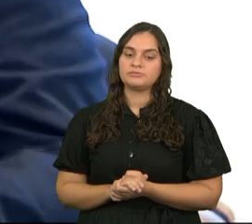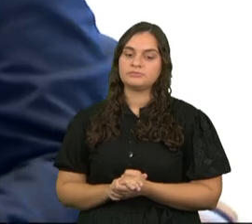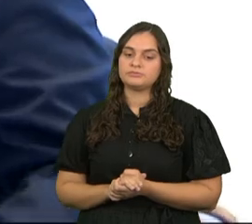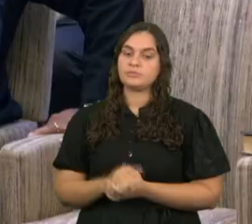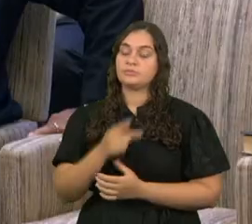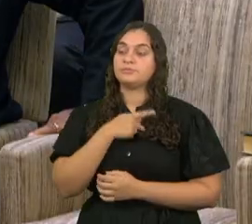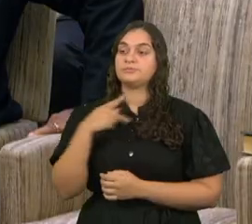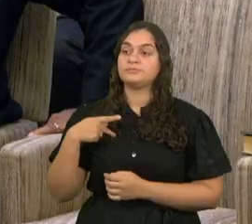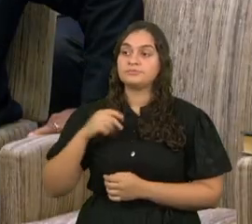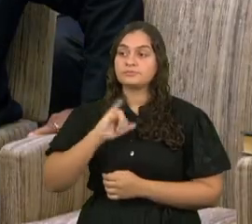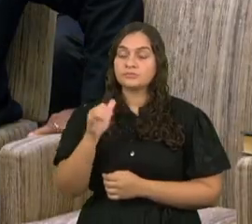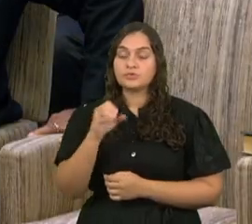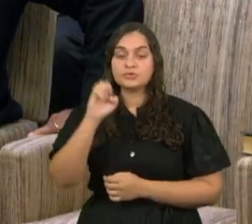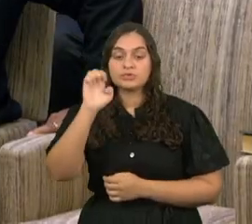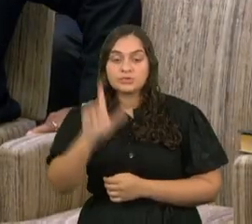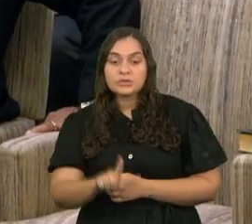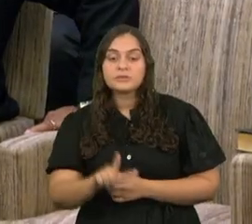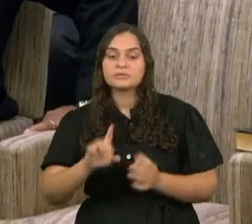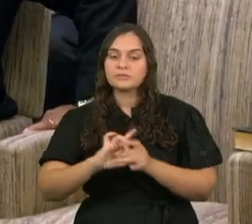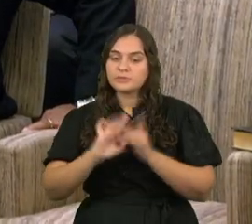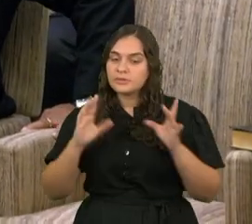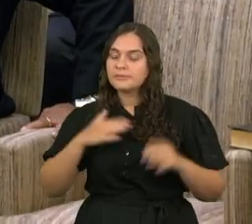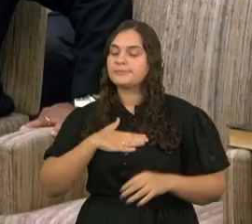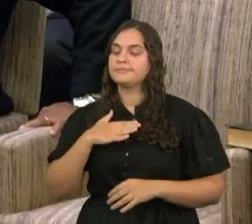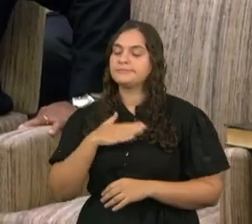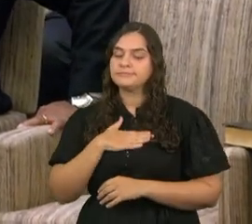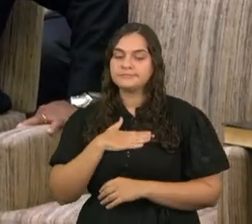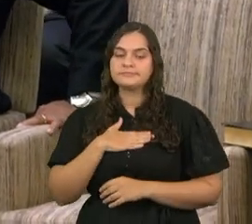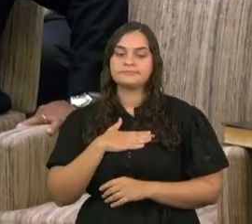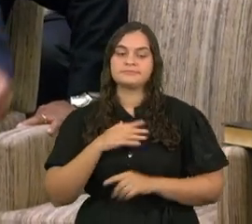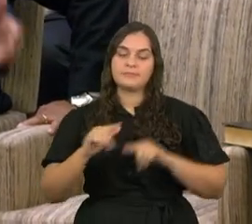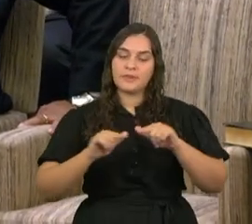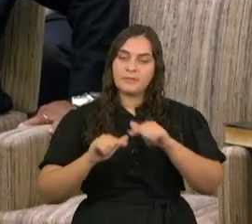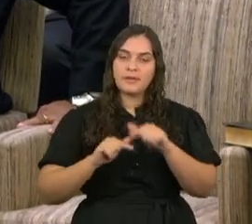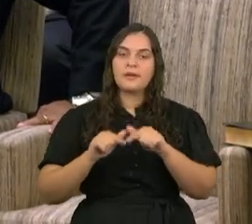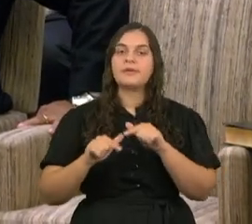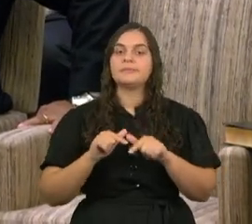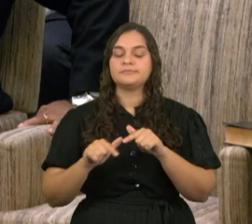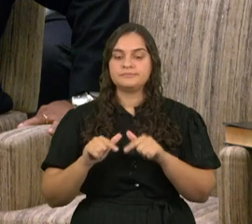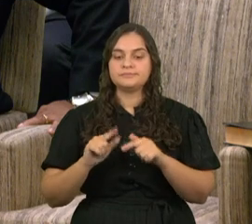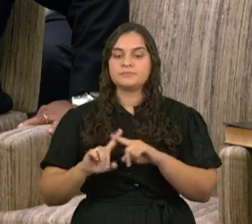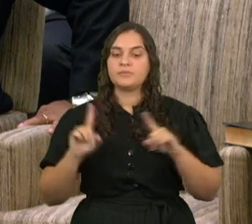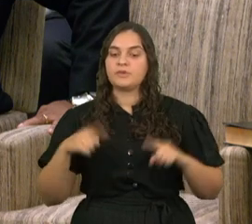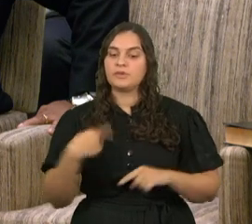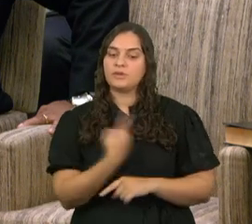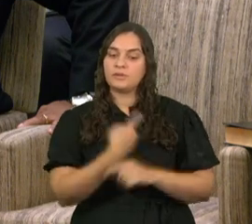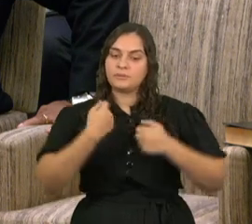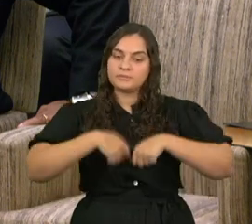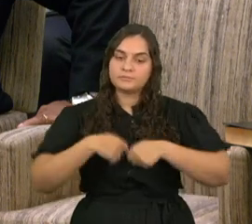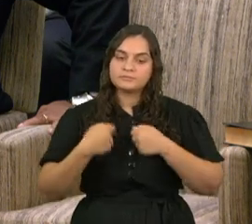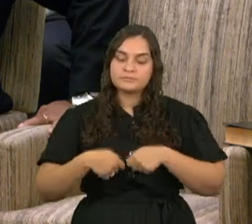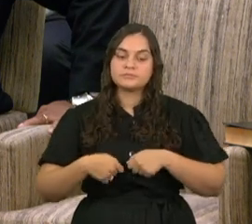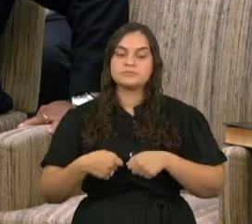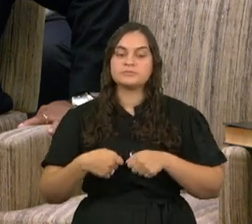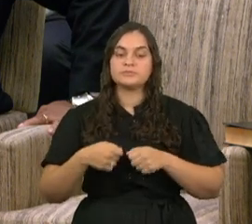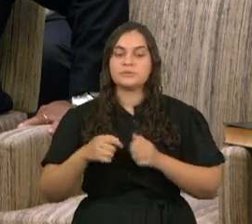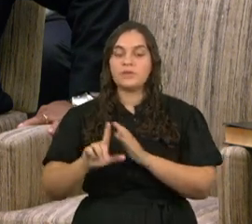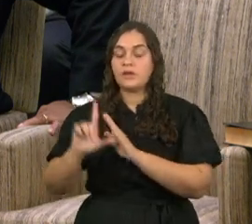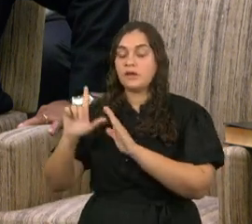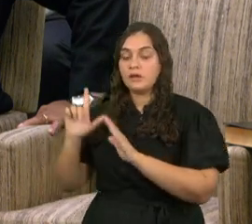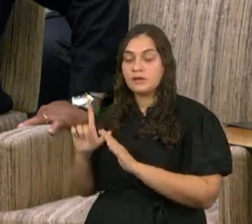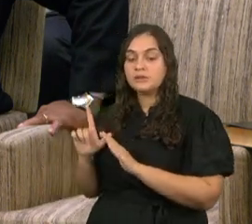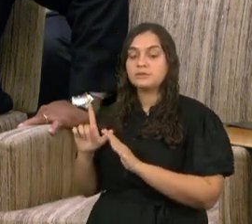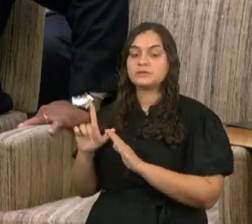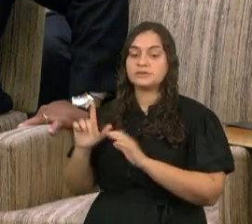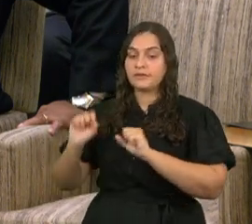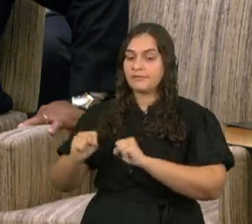me liberou das minhas atividades. Nós tivemos que antecipar a festa da congregação